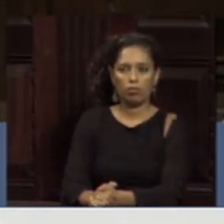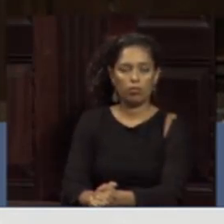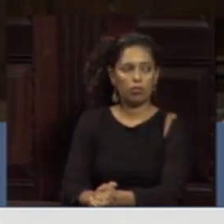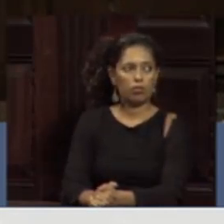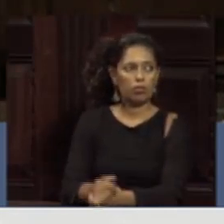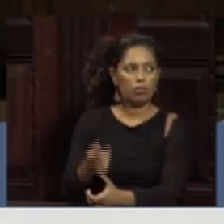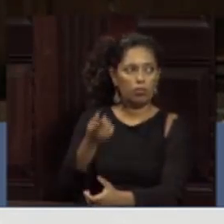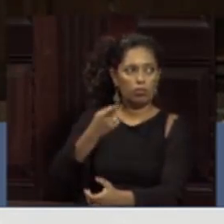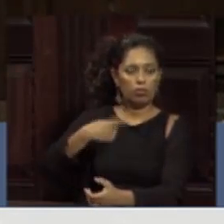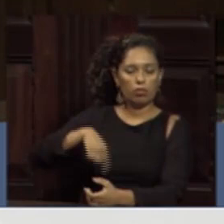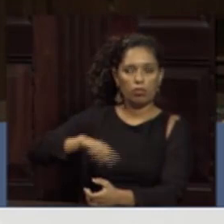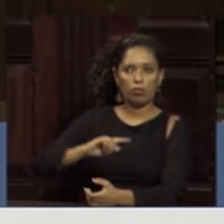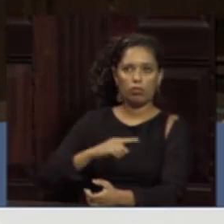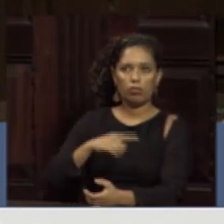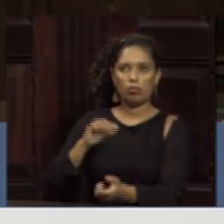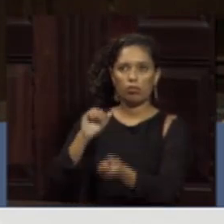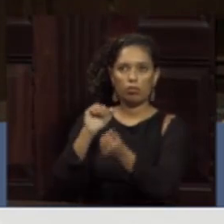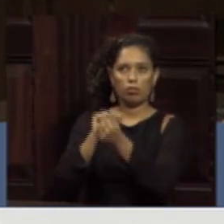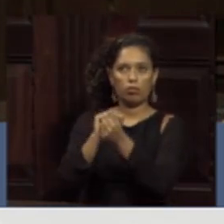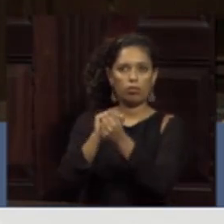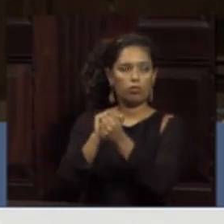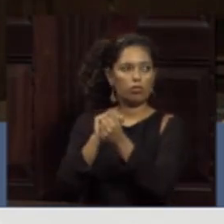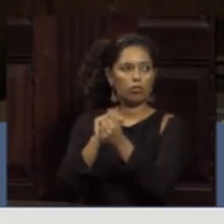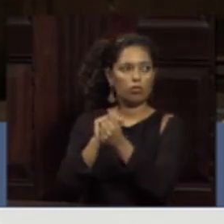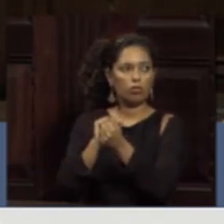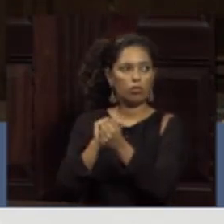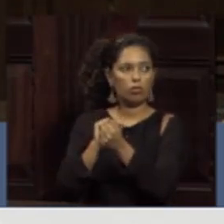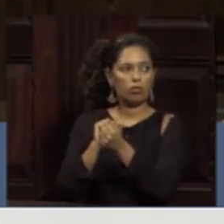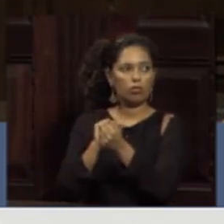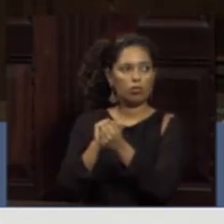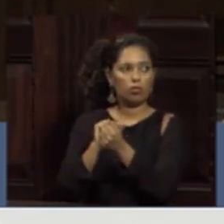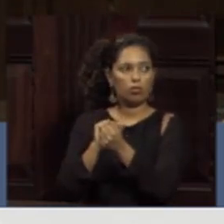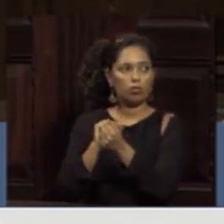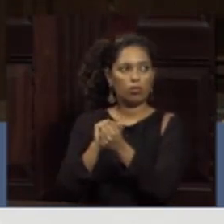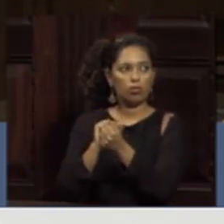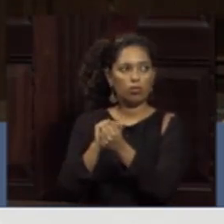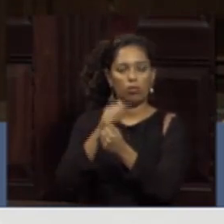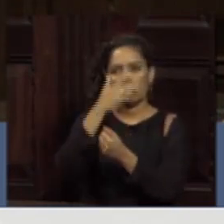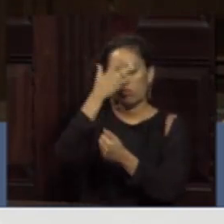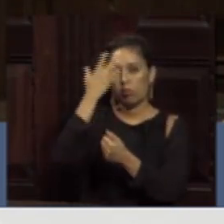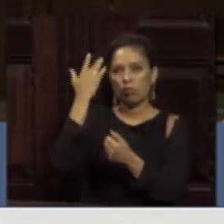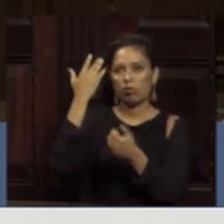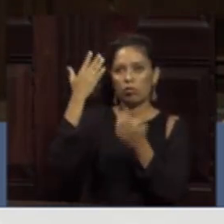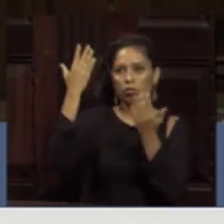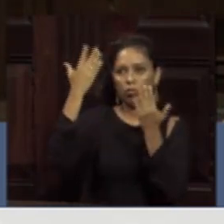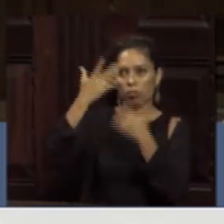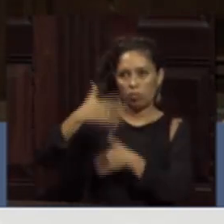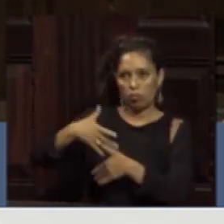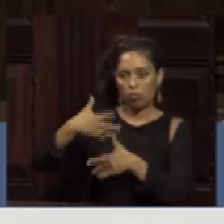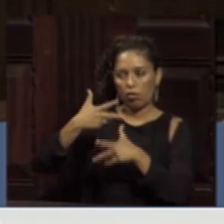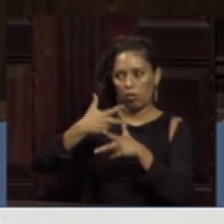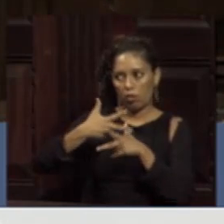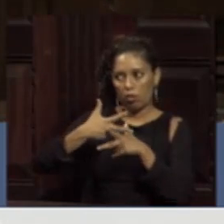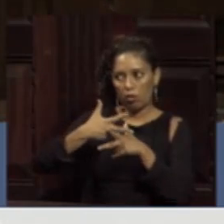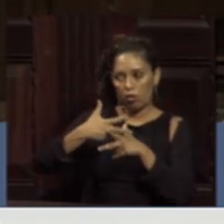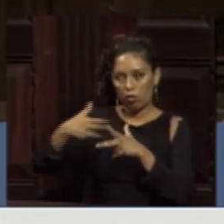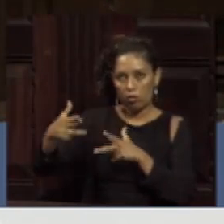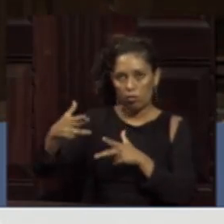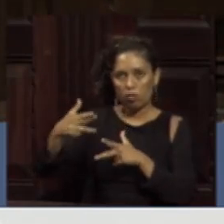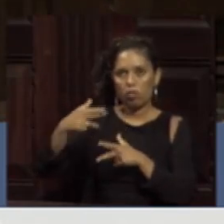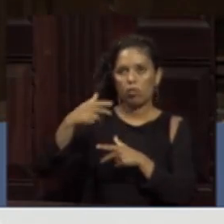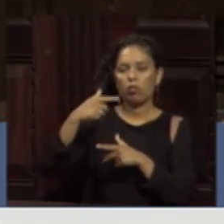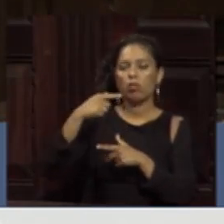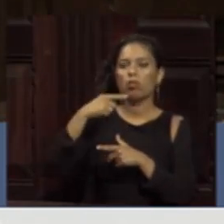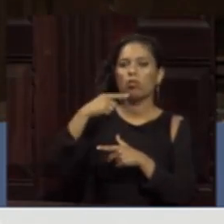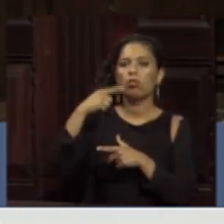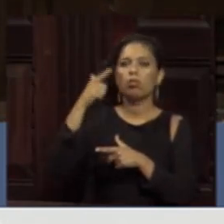Nós estamos solidários aos concursados aprovados para o DEGASE. Estamos acompanhando o